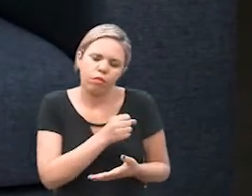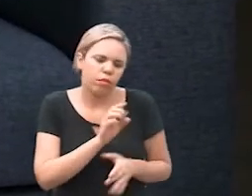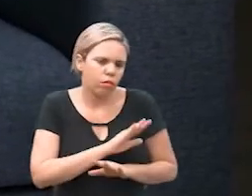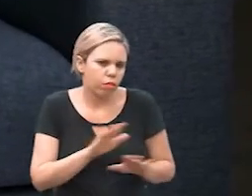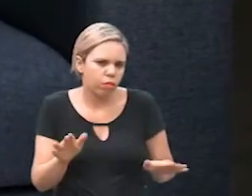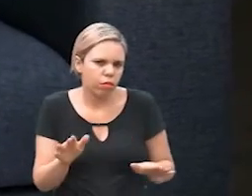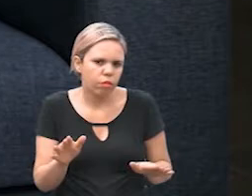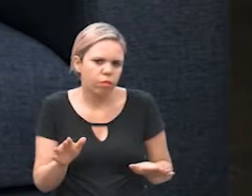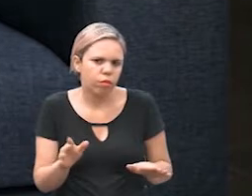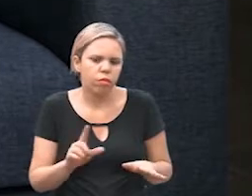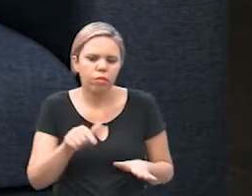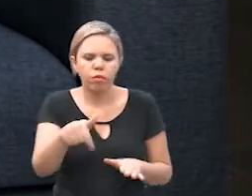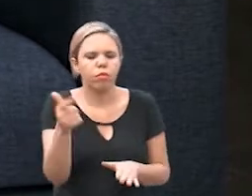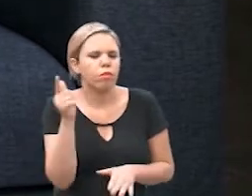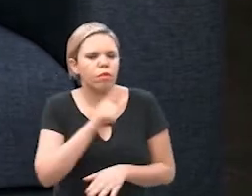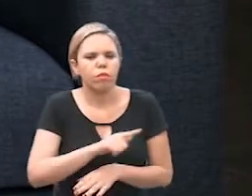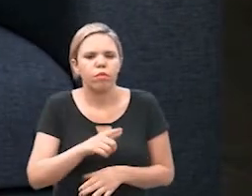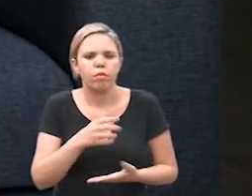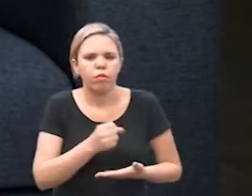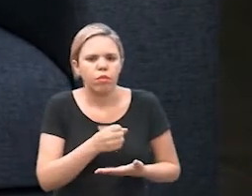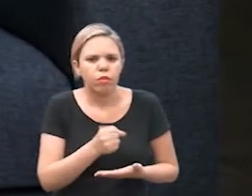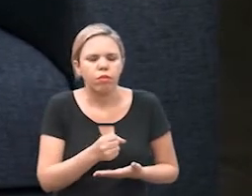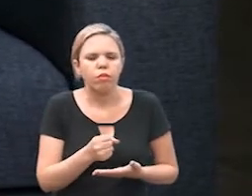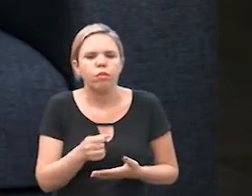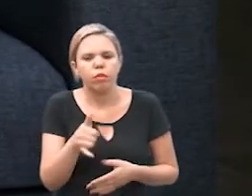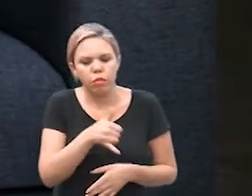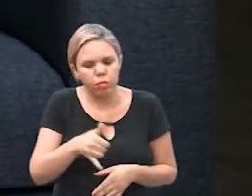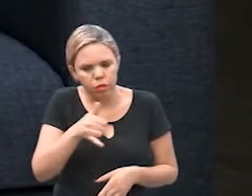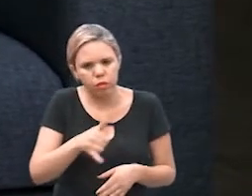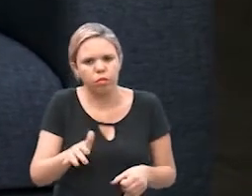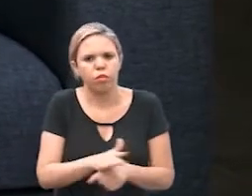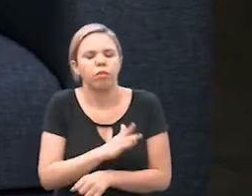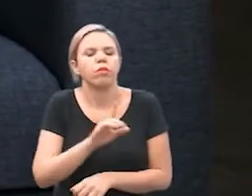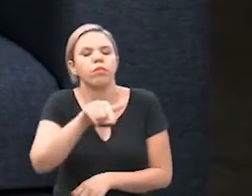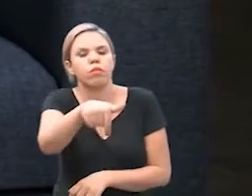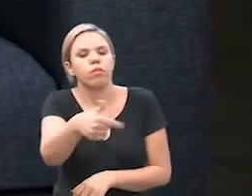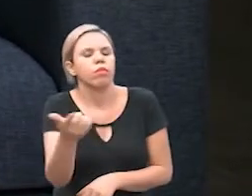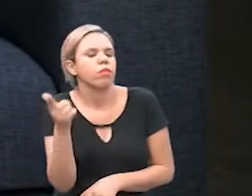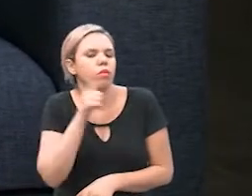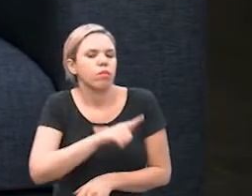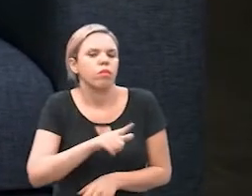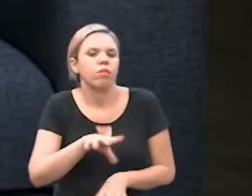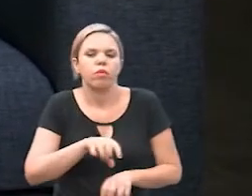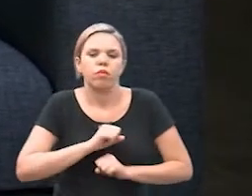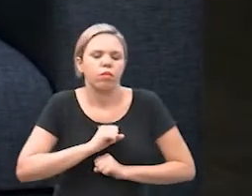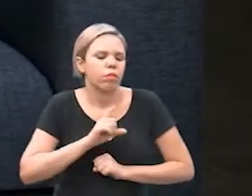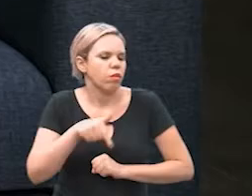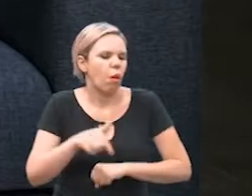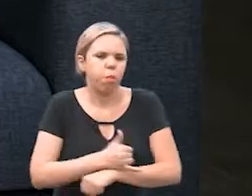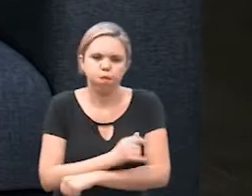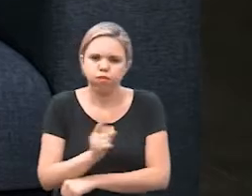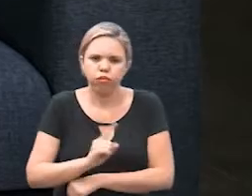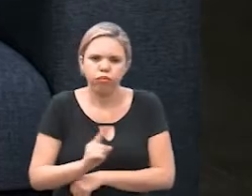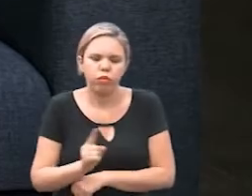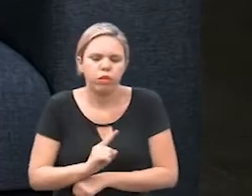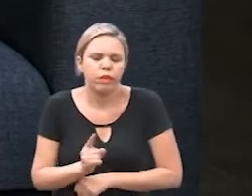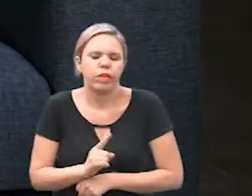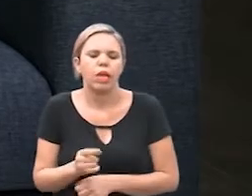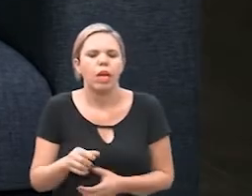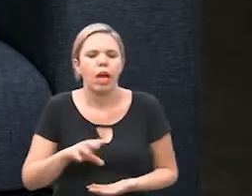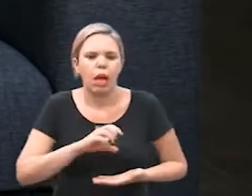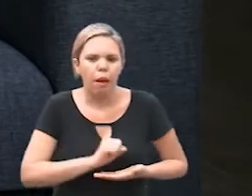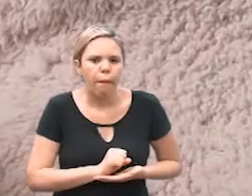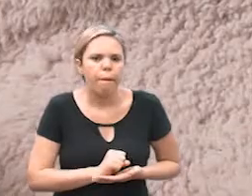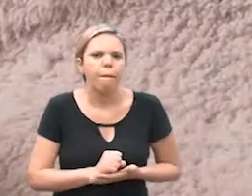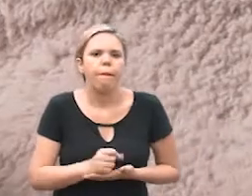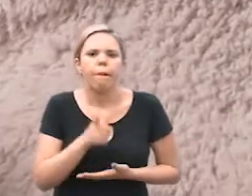ele não pega o leite posterior, que é o leite rico em gordura. E aí quando ele não pega esse leite, ele não engorda. Ele mama o